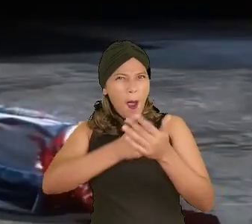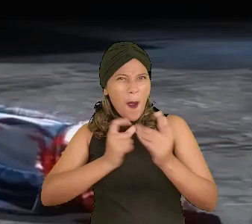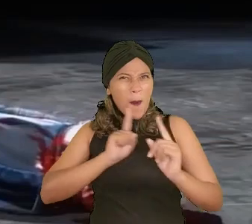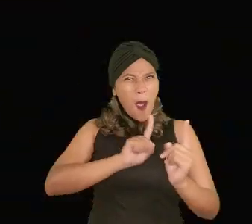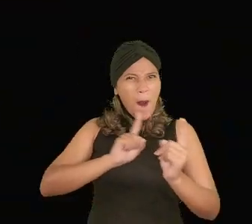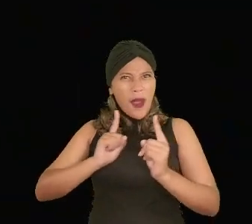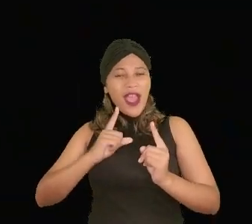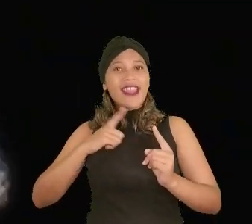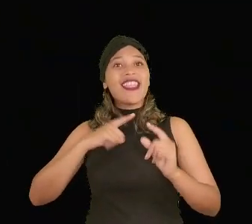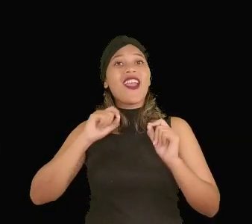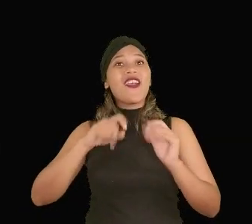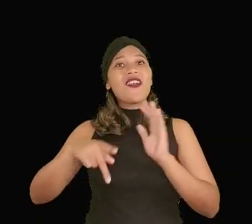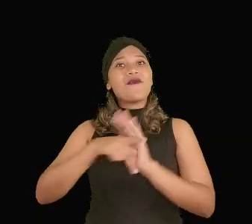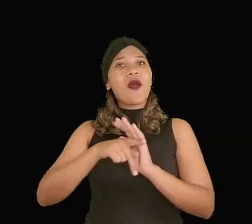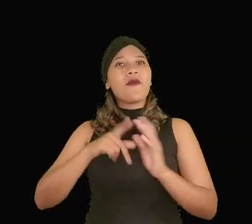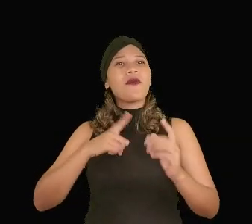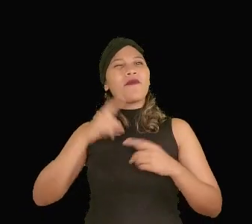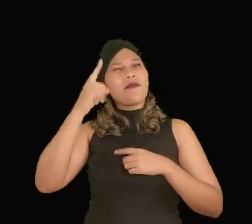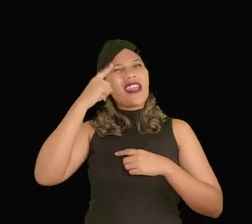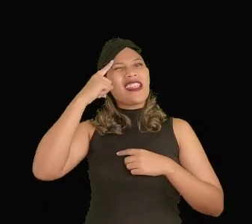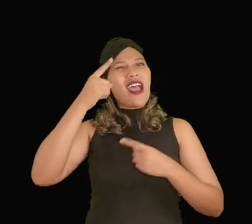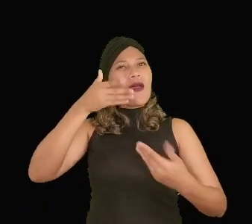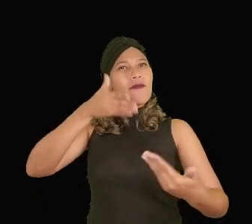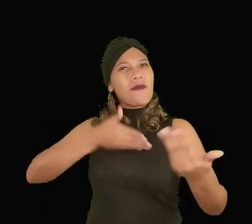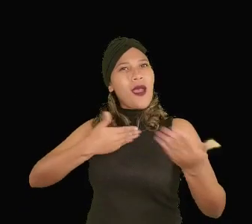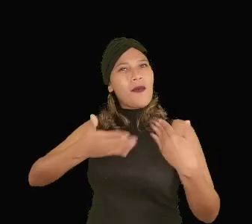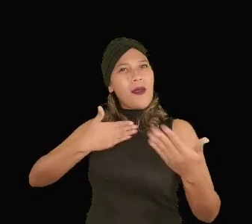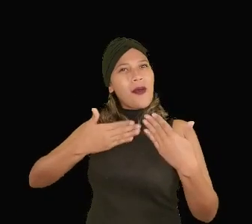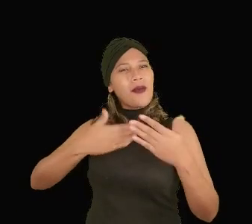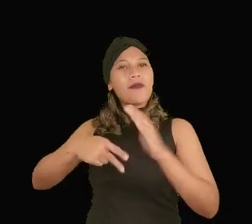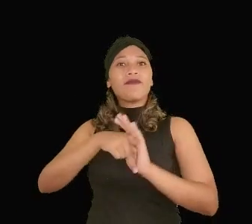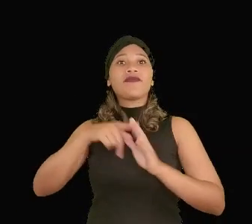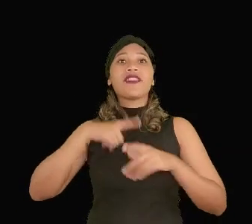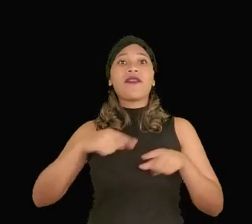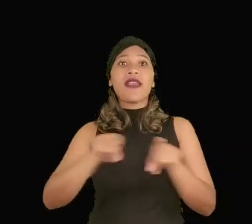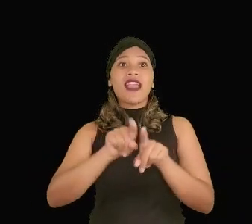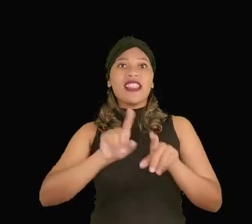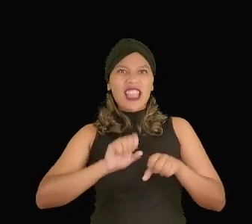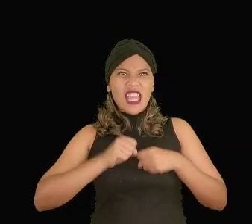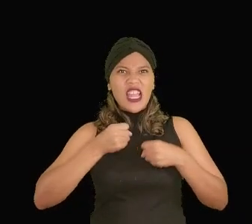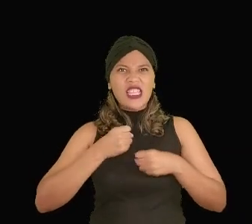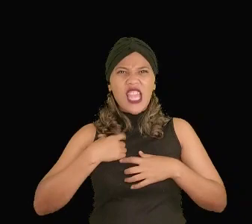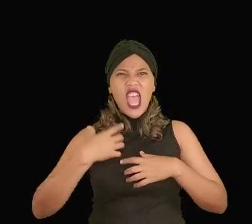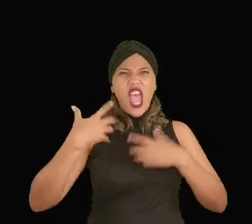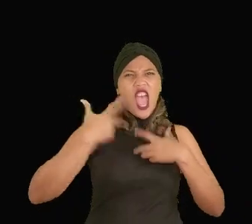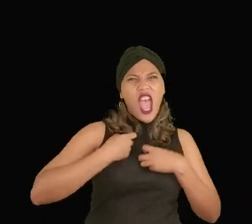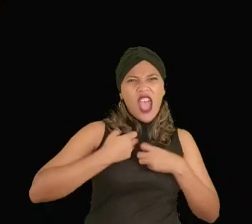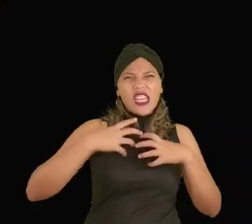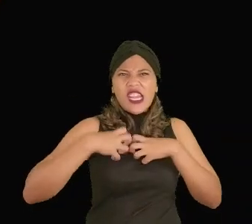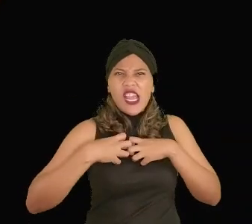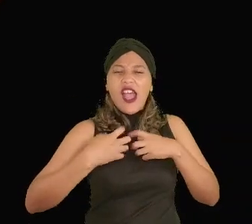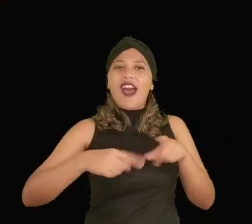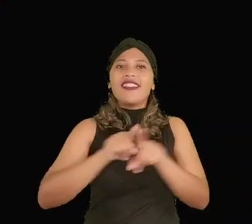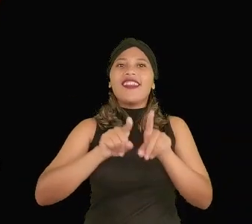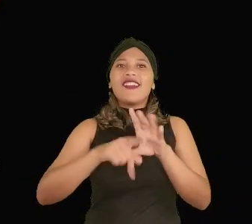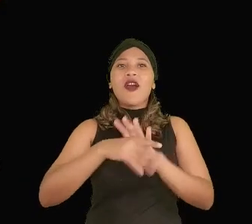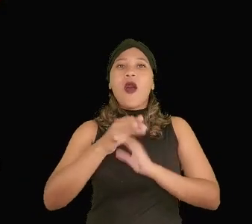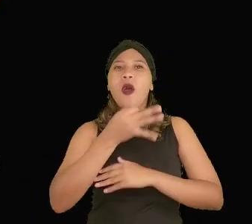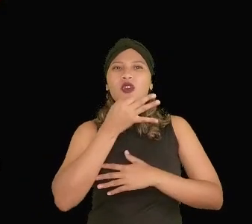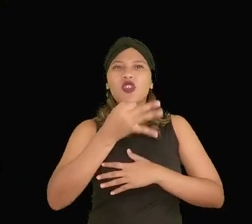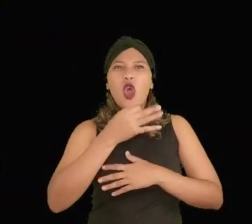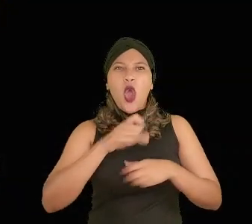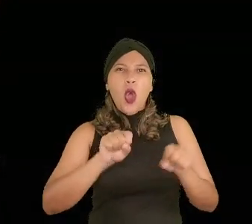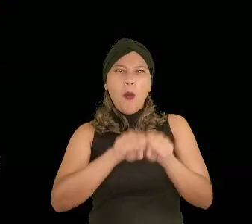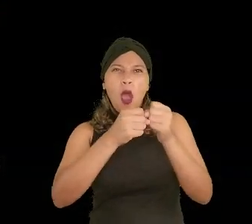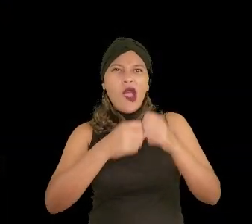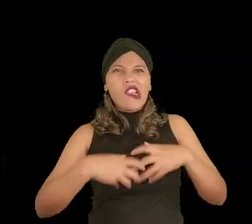há diálogos pensados para a introdução do confronto. Ao longo da luta, há sons de expressão de dor por parte dos personagens e o uso de